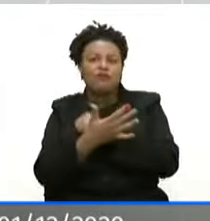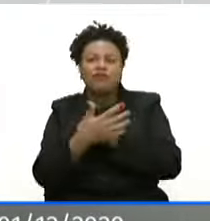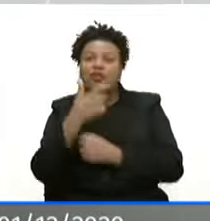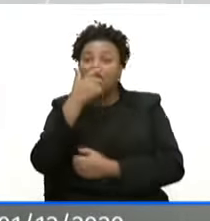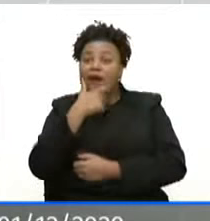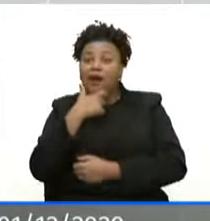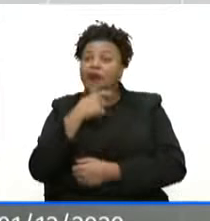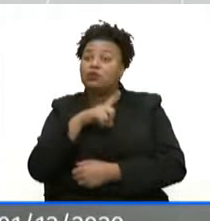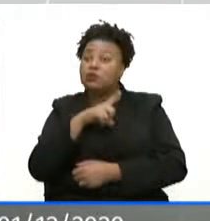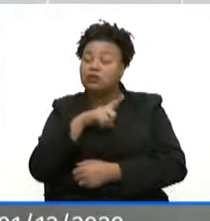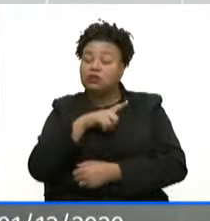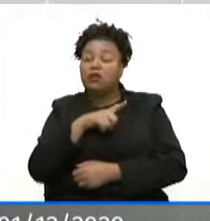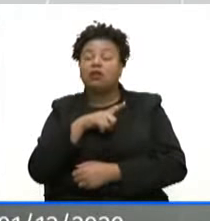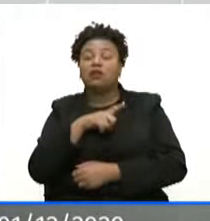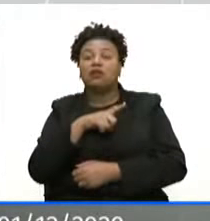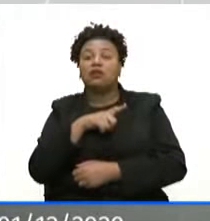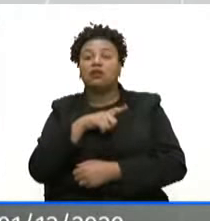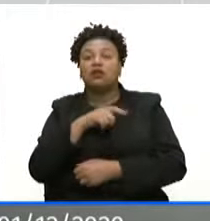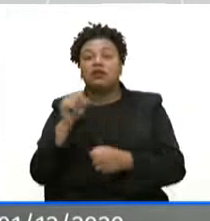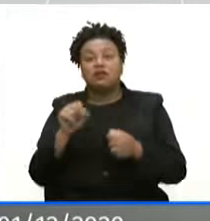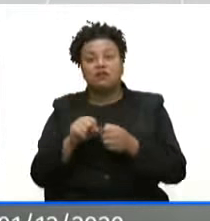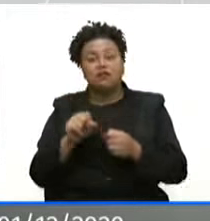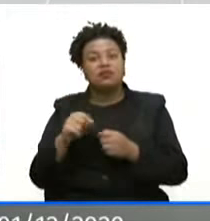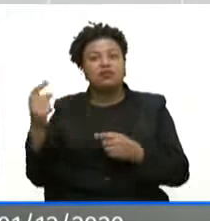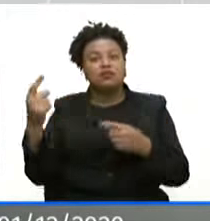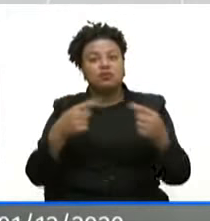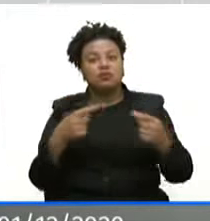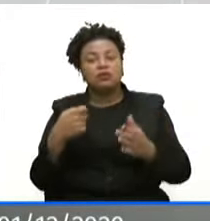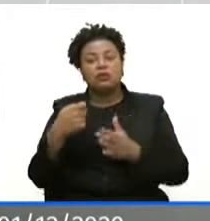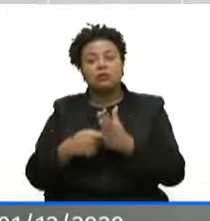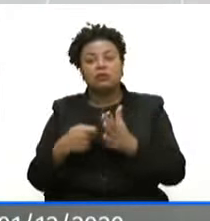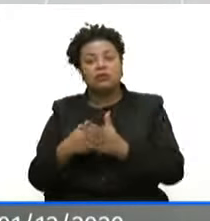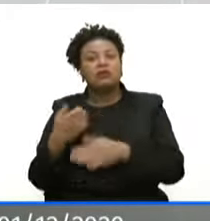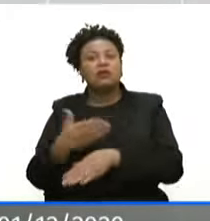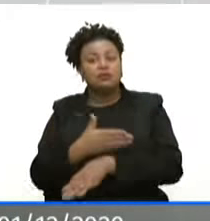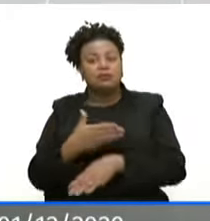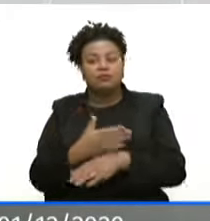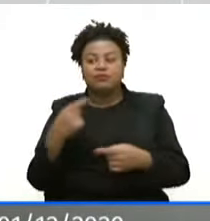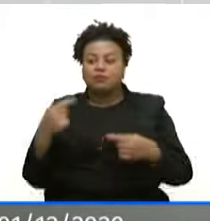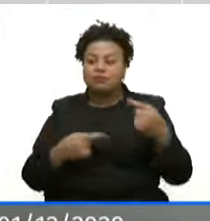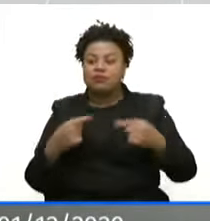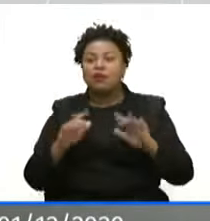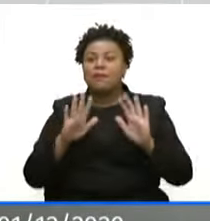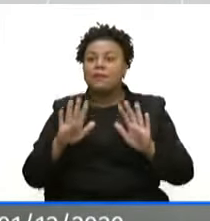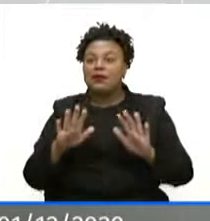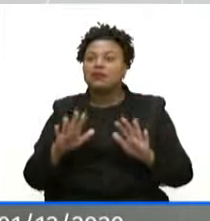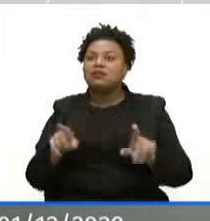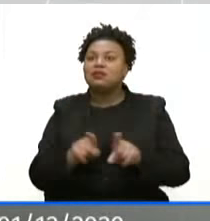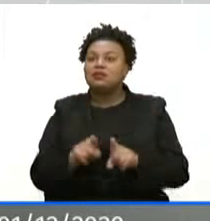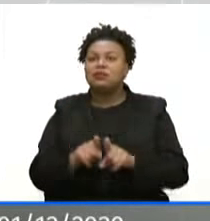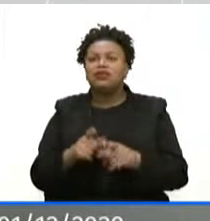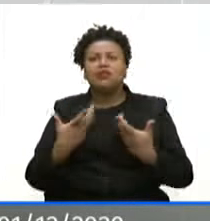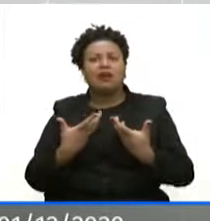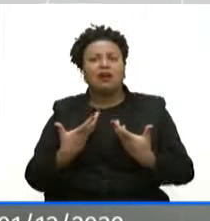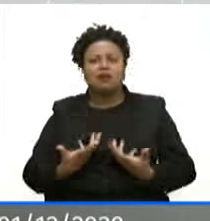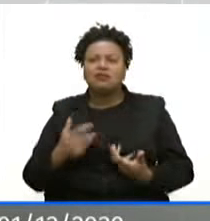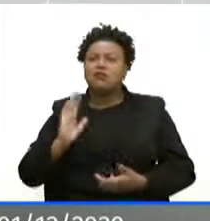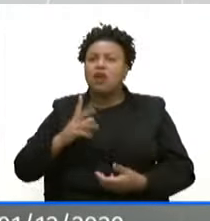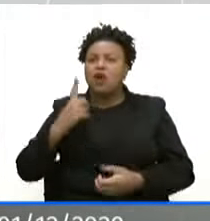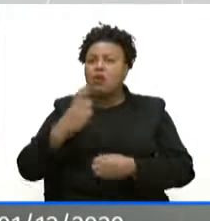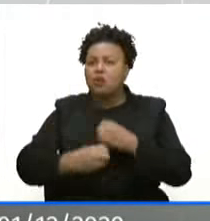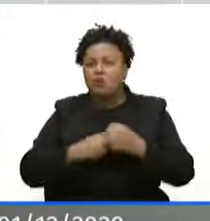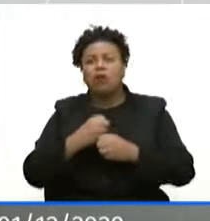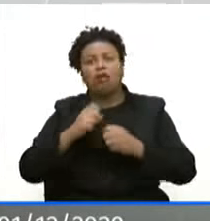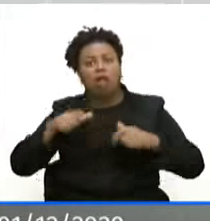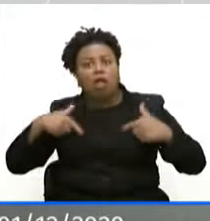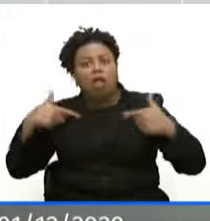a gente tem que fazer essa discussão, tentar participar dessa discussão, mas a gente também fica cansado, né? Porque é o ano inteiro